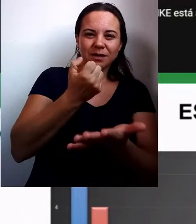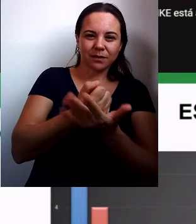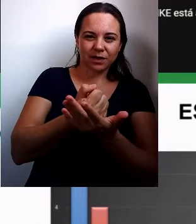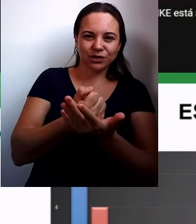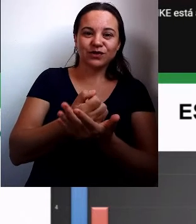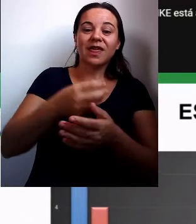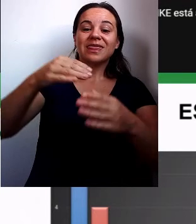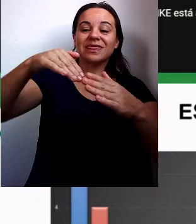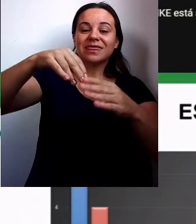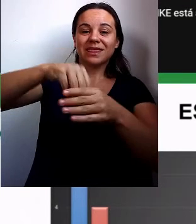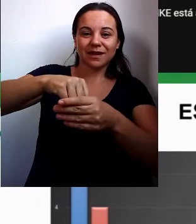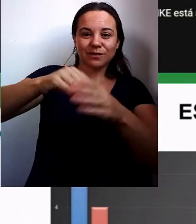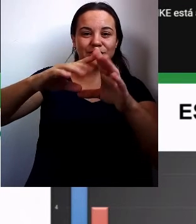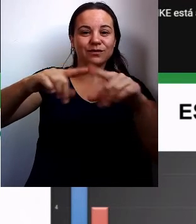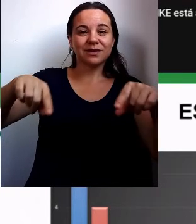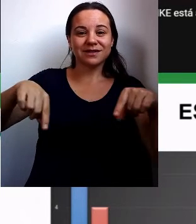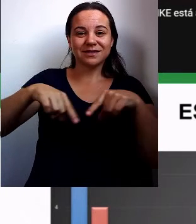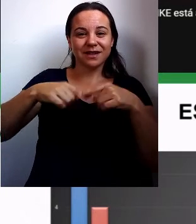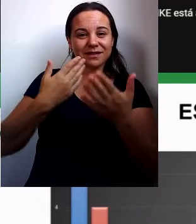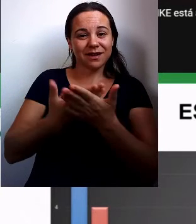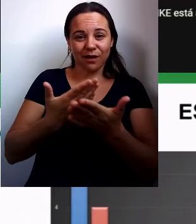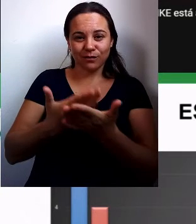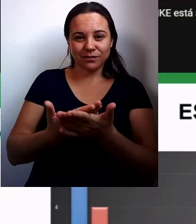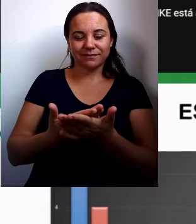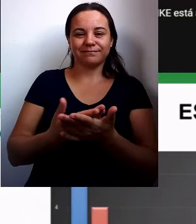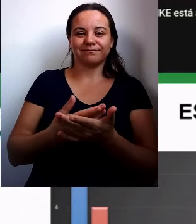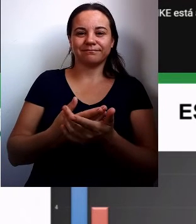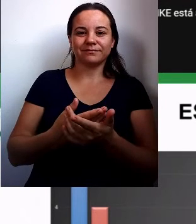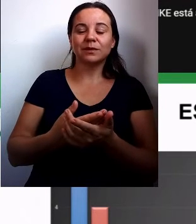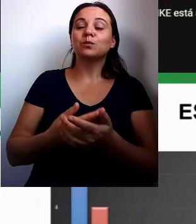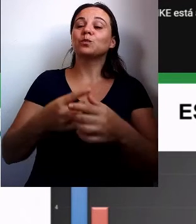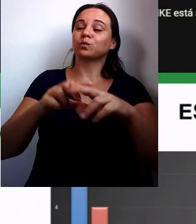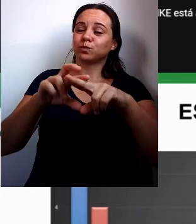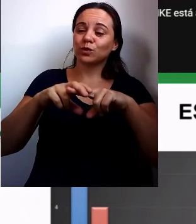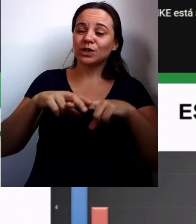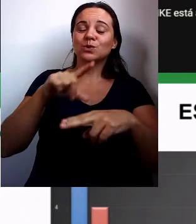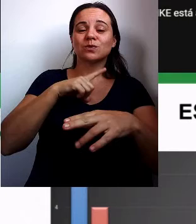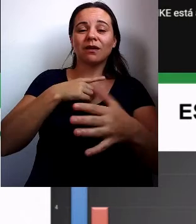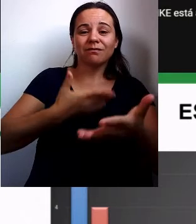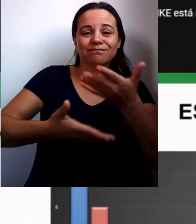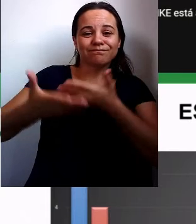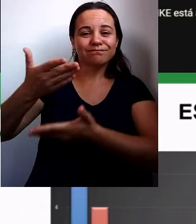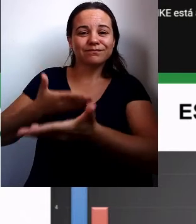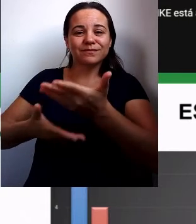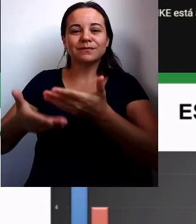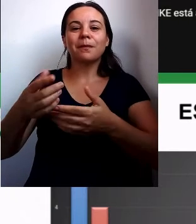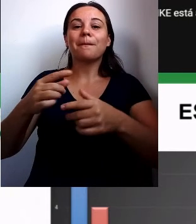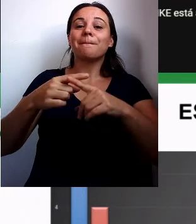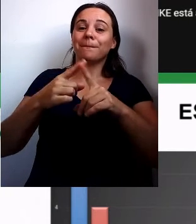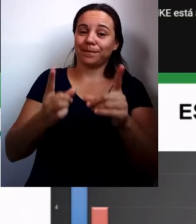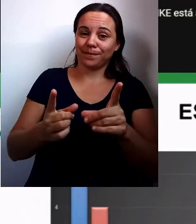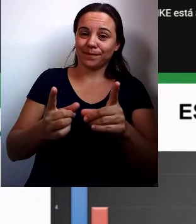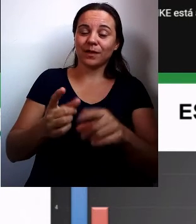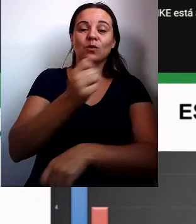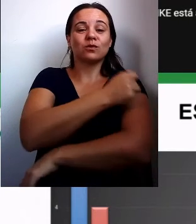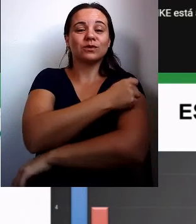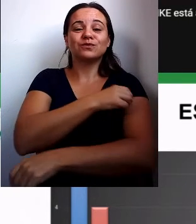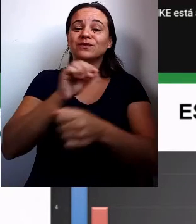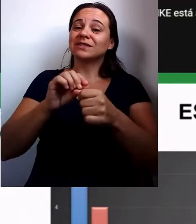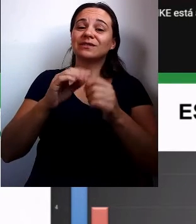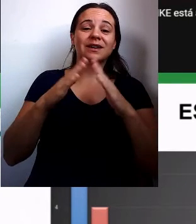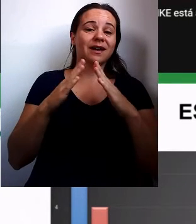Então haveria uma integração. Nessa parte aqui a gente ficou abaixo. Então quer dizer que esse gráfico aqui prova para a